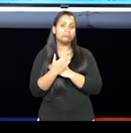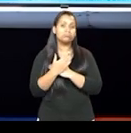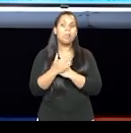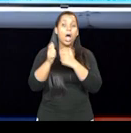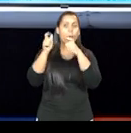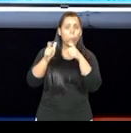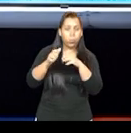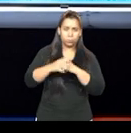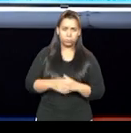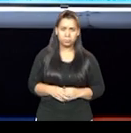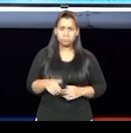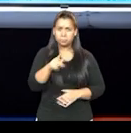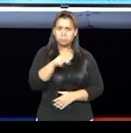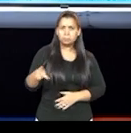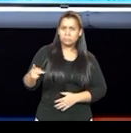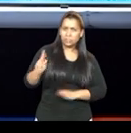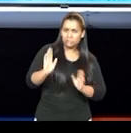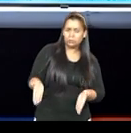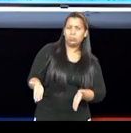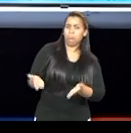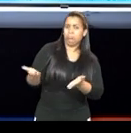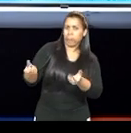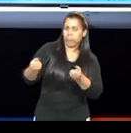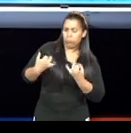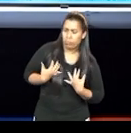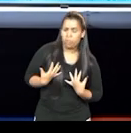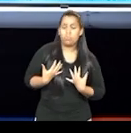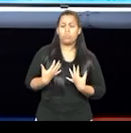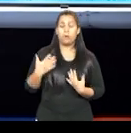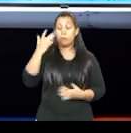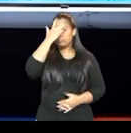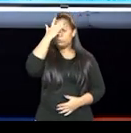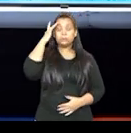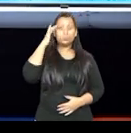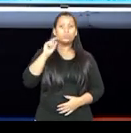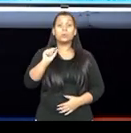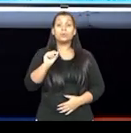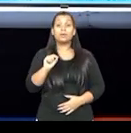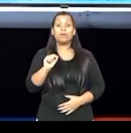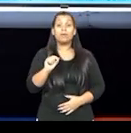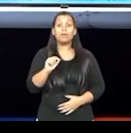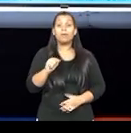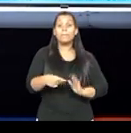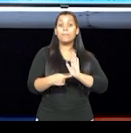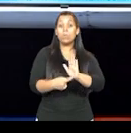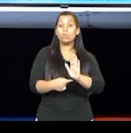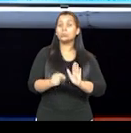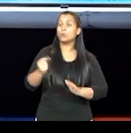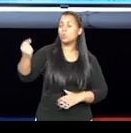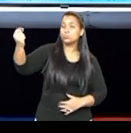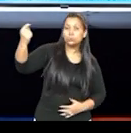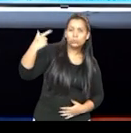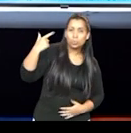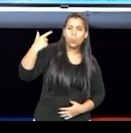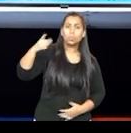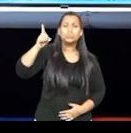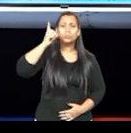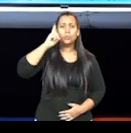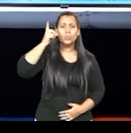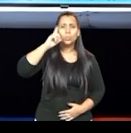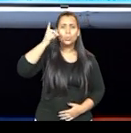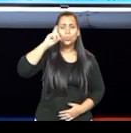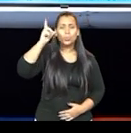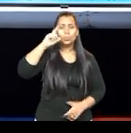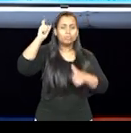a professora Beatriz explicou, o ser humano sempre precisou de uma referência. E que melhor referência que o Sol, que nasce todo dia de um